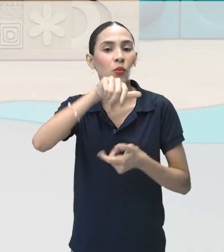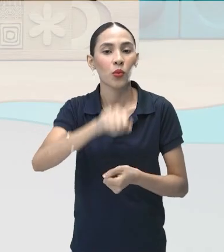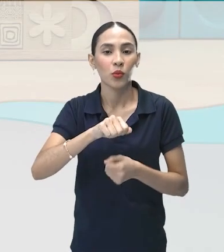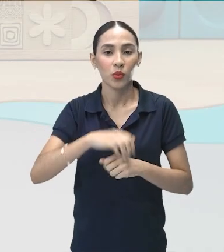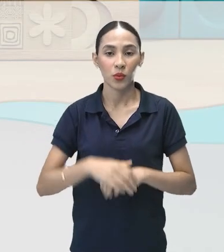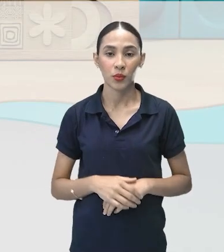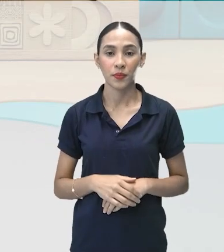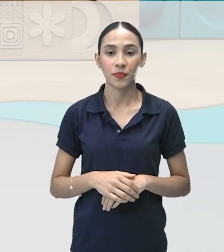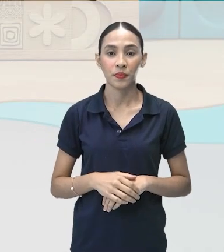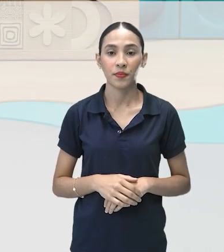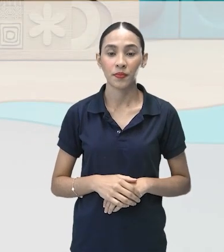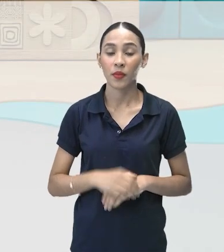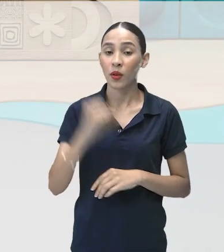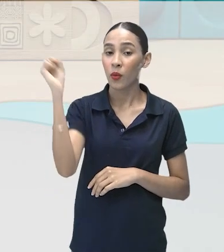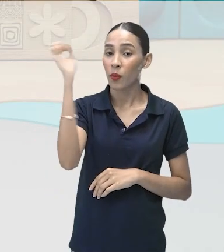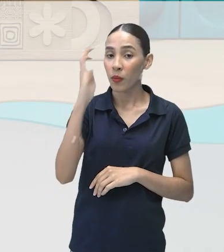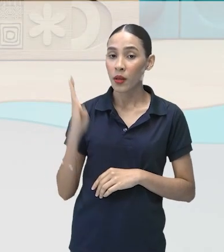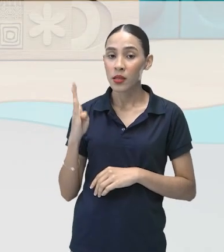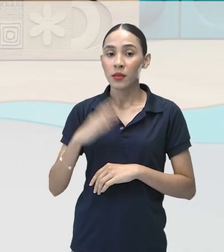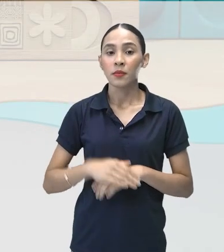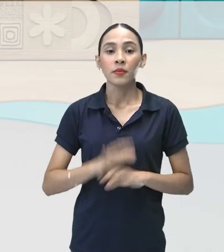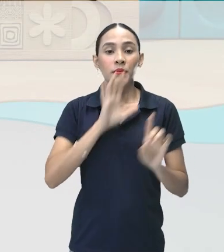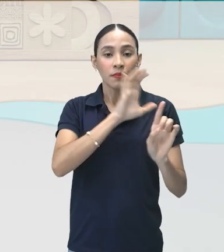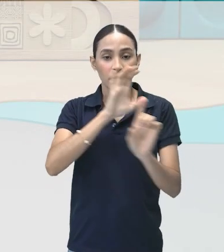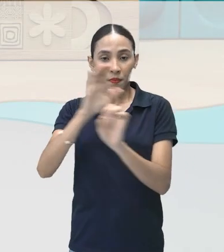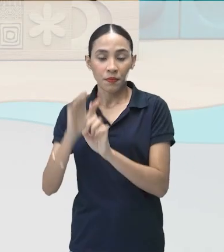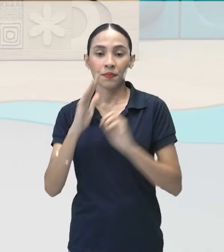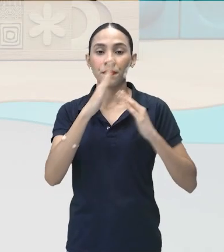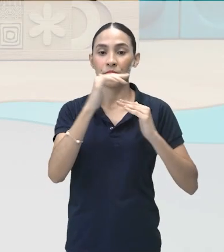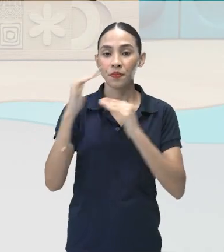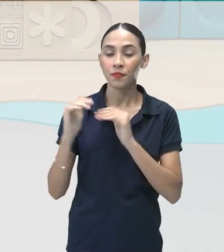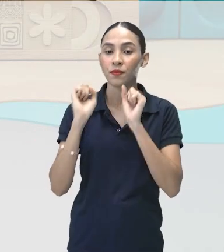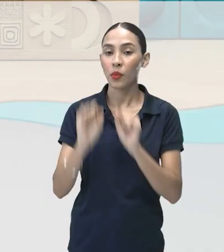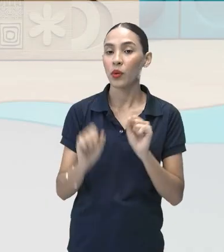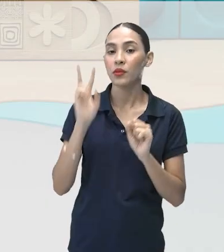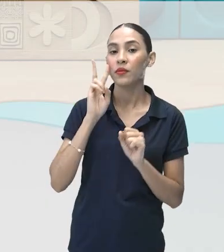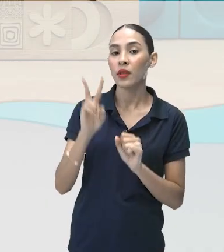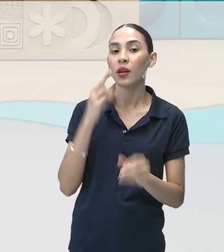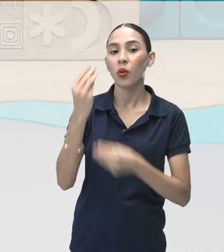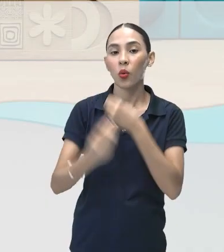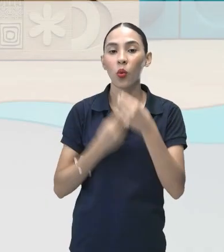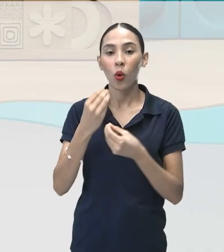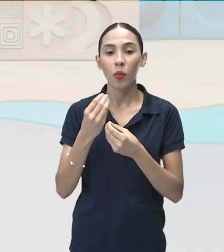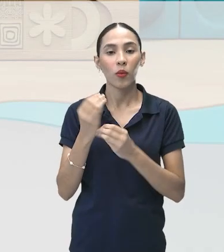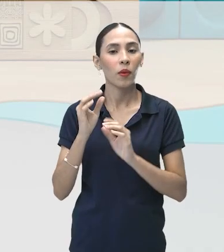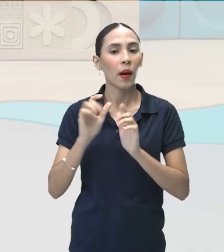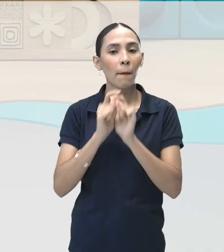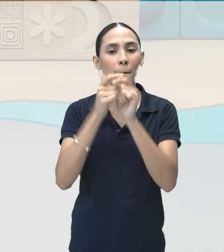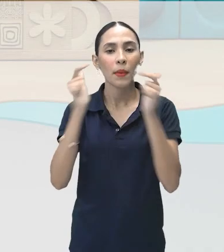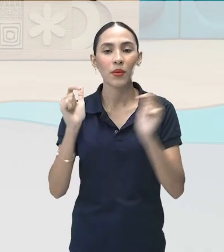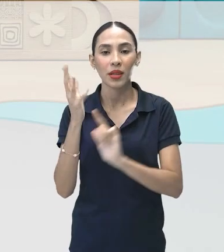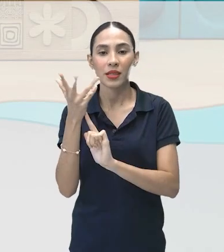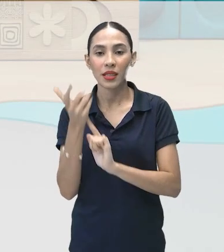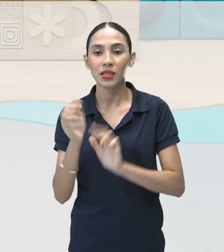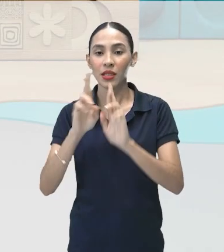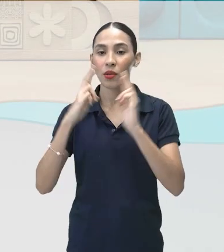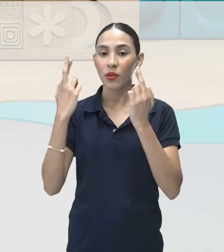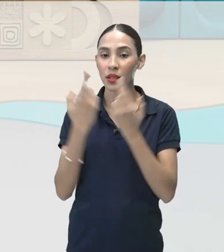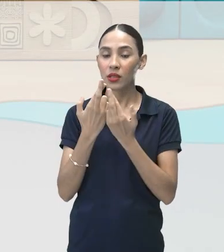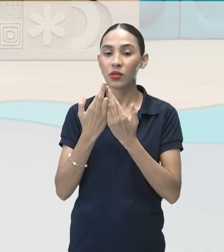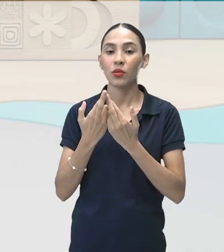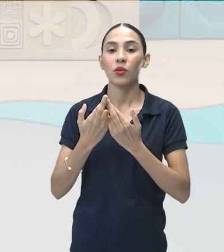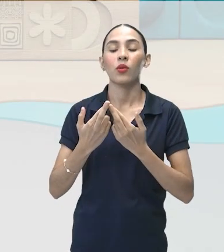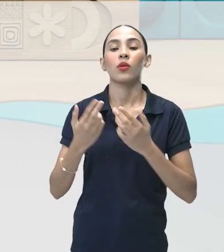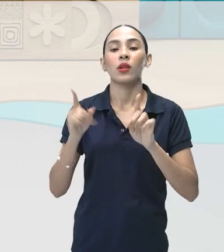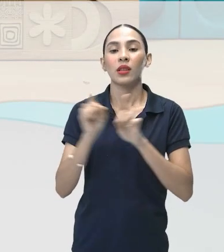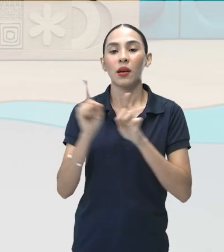o mundo. Tá? No Brasil, influências do cubismo podem ser observadas em parte dos artistas reunidos no modernismo